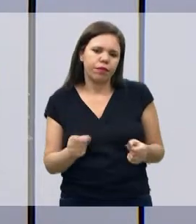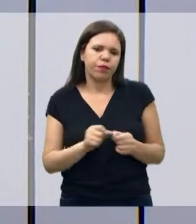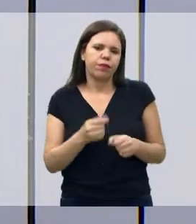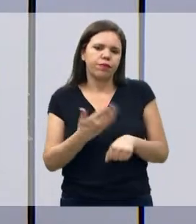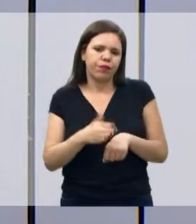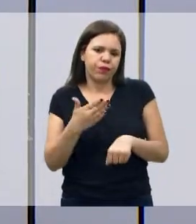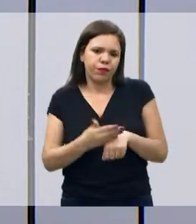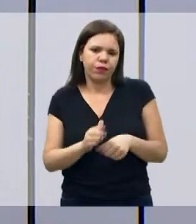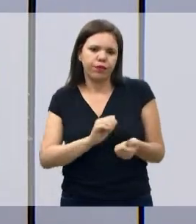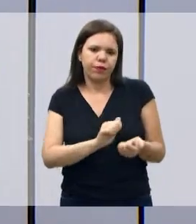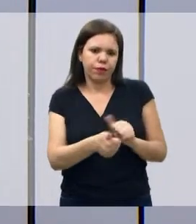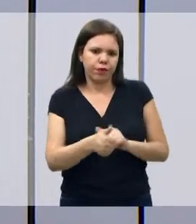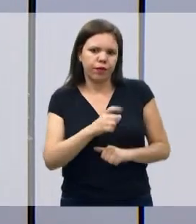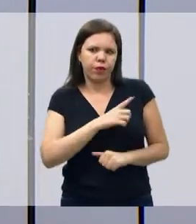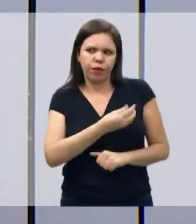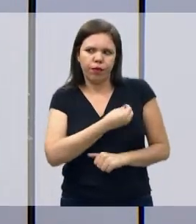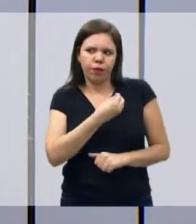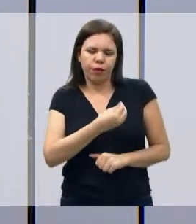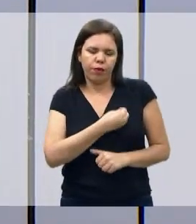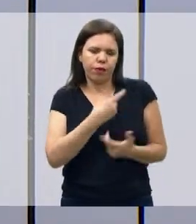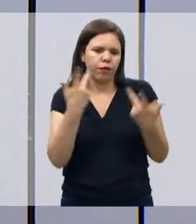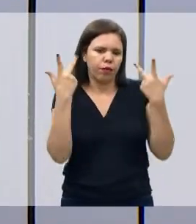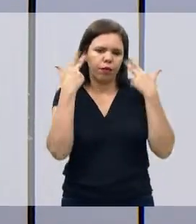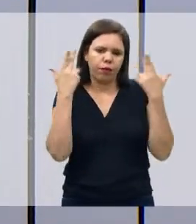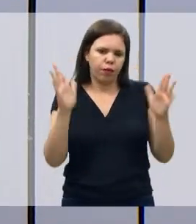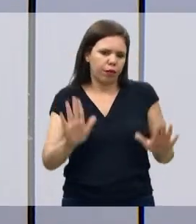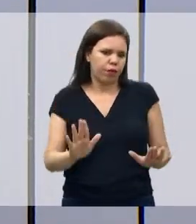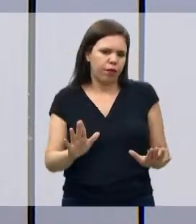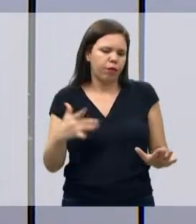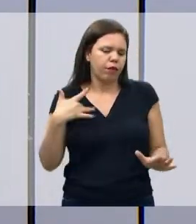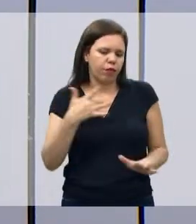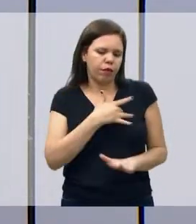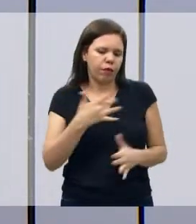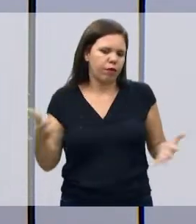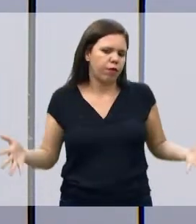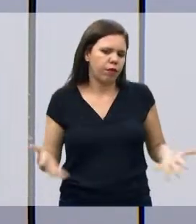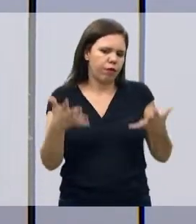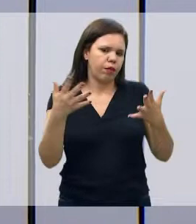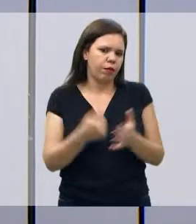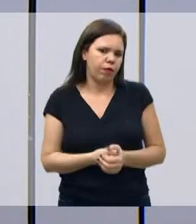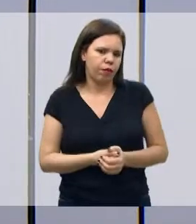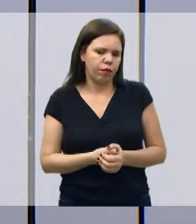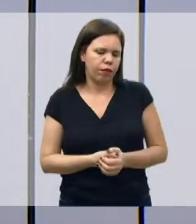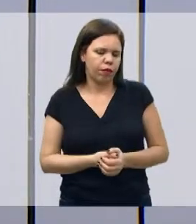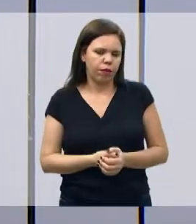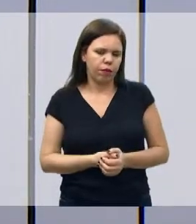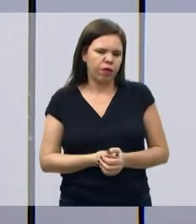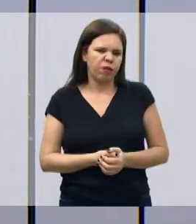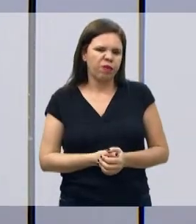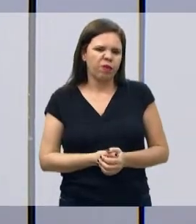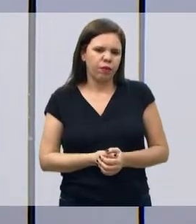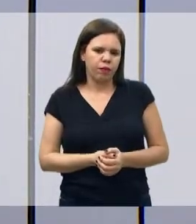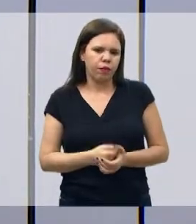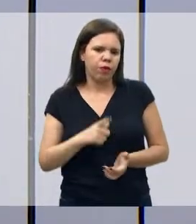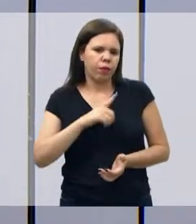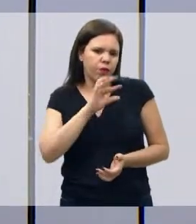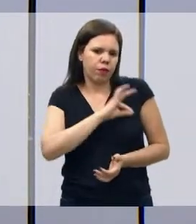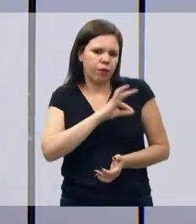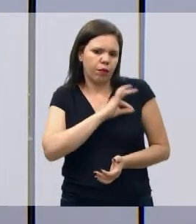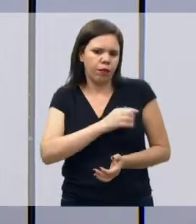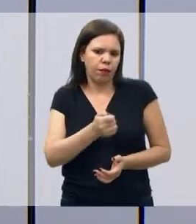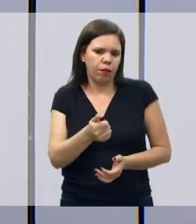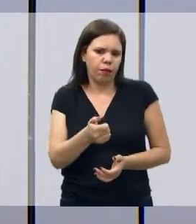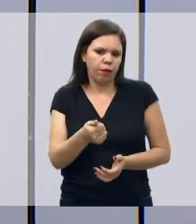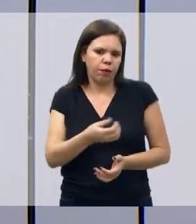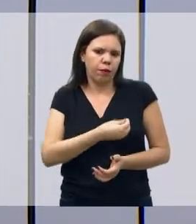praticar um esporte, ter uma vida ativa, que traz saúde para ele. Então esse idoso hoje, além de ter um salário muito pequeno